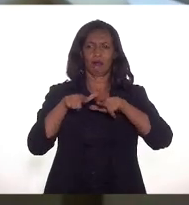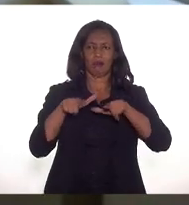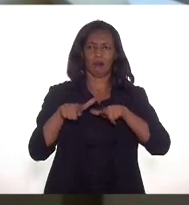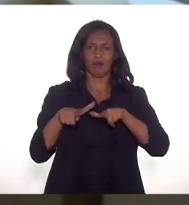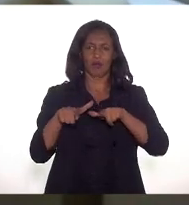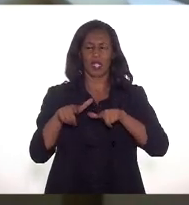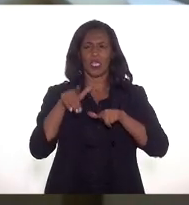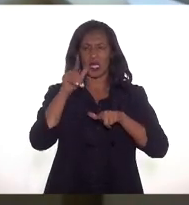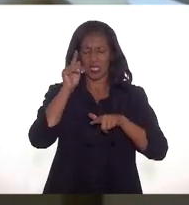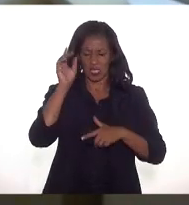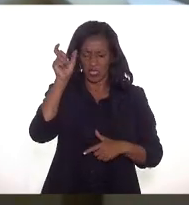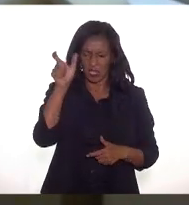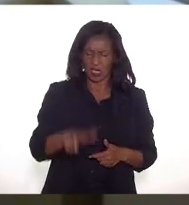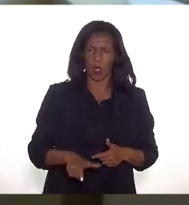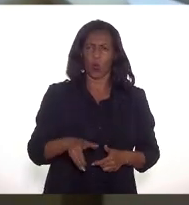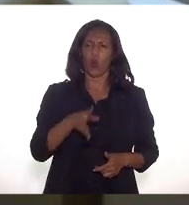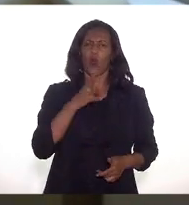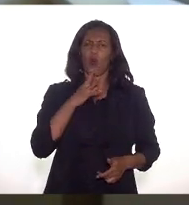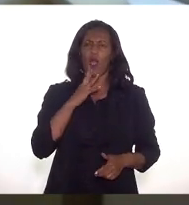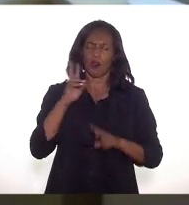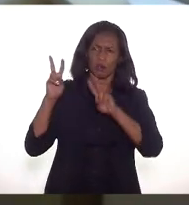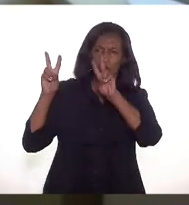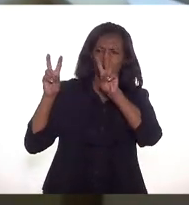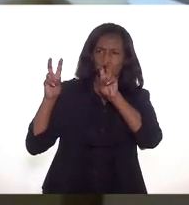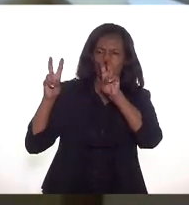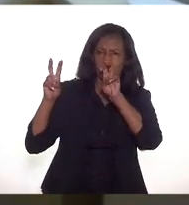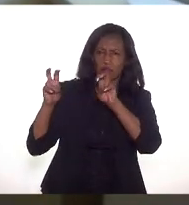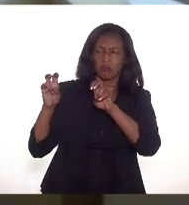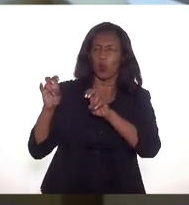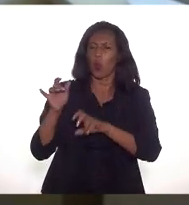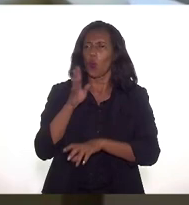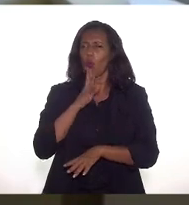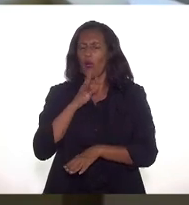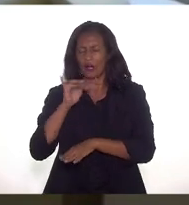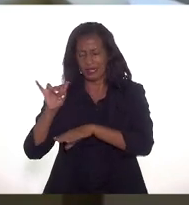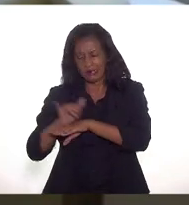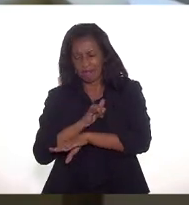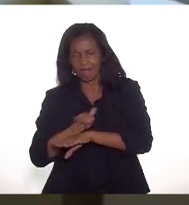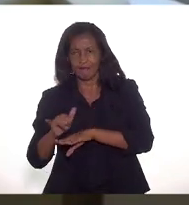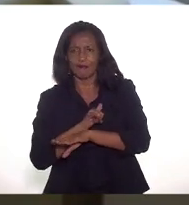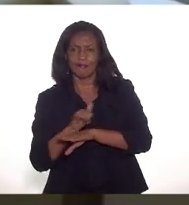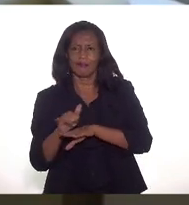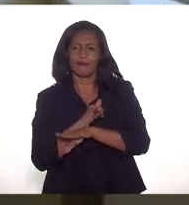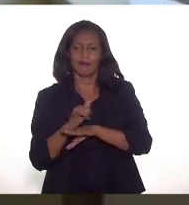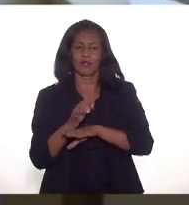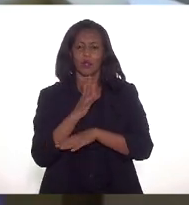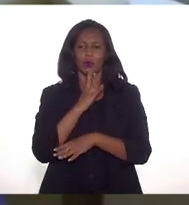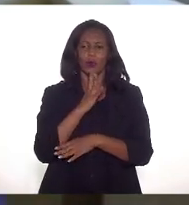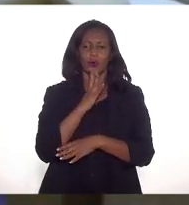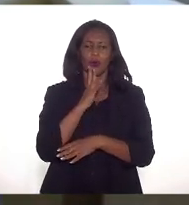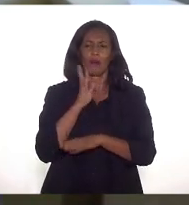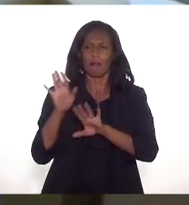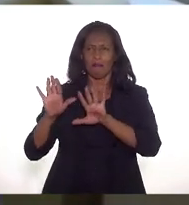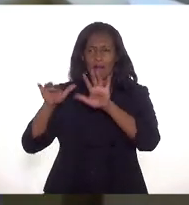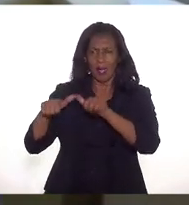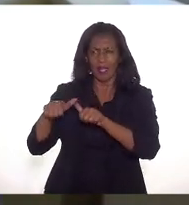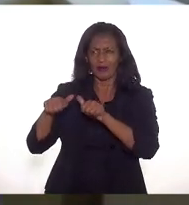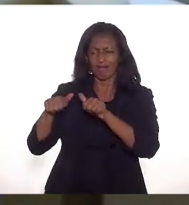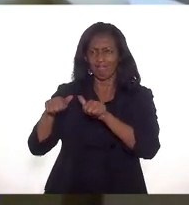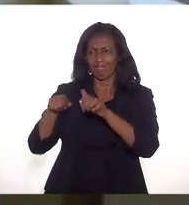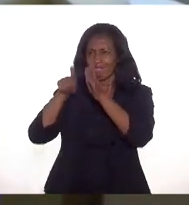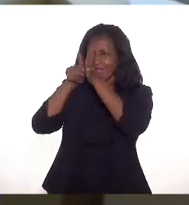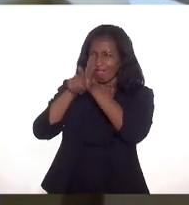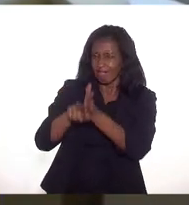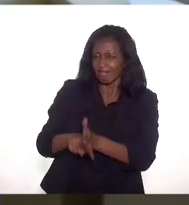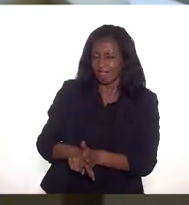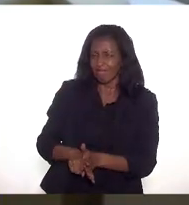são conhecedores do assunto, conhecem estratégias e conhecem bem as áreas